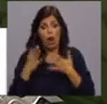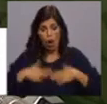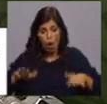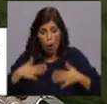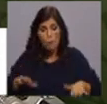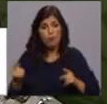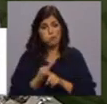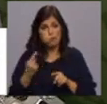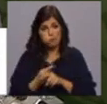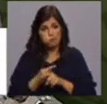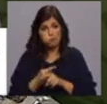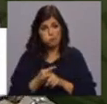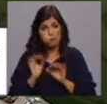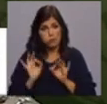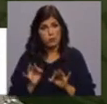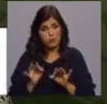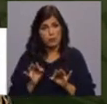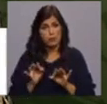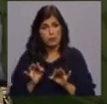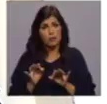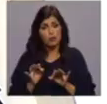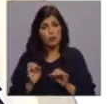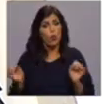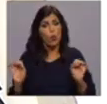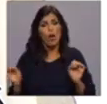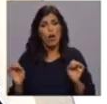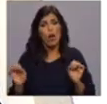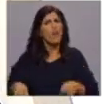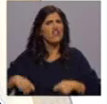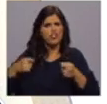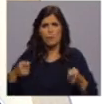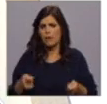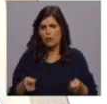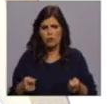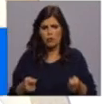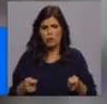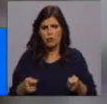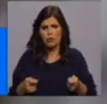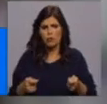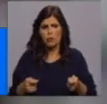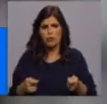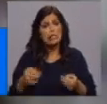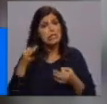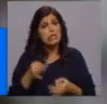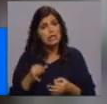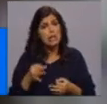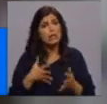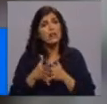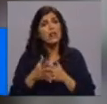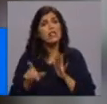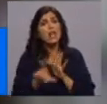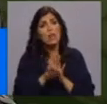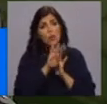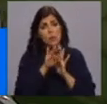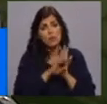fardamento propriamente dito, não é um investimento que seja garantido através da Lei de Programação Militar, mas